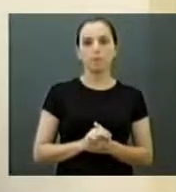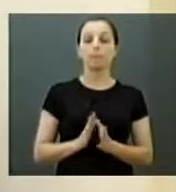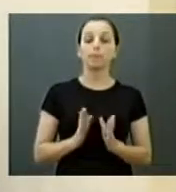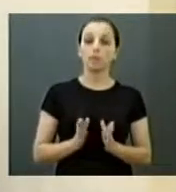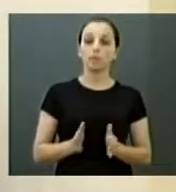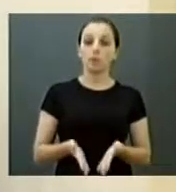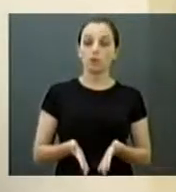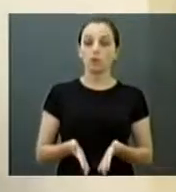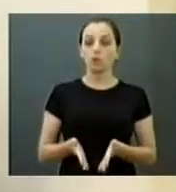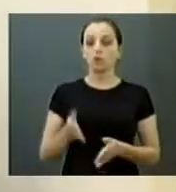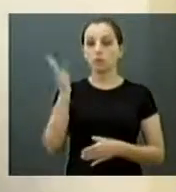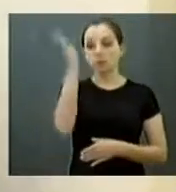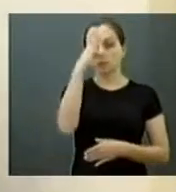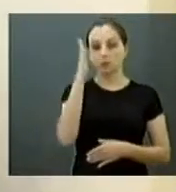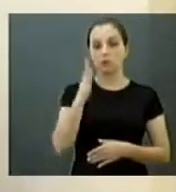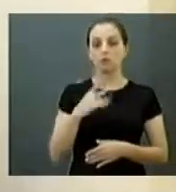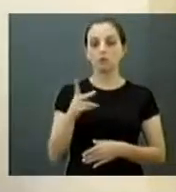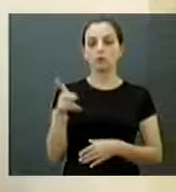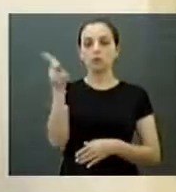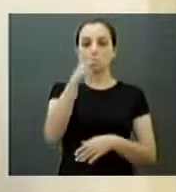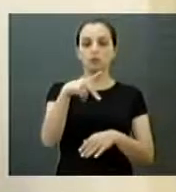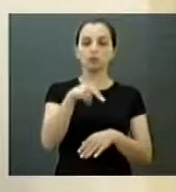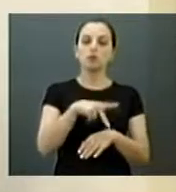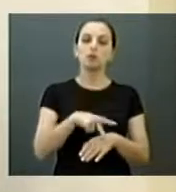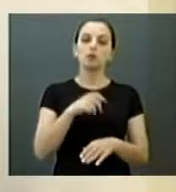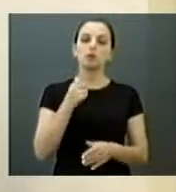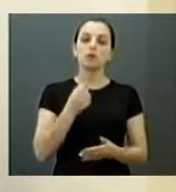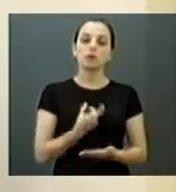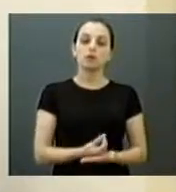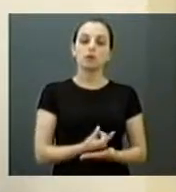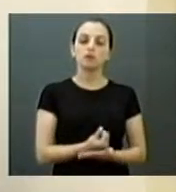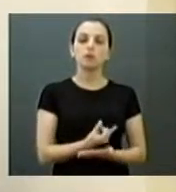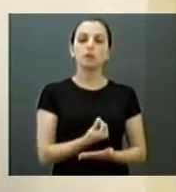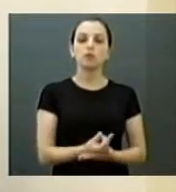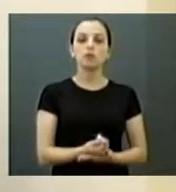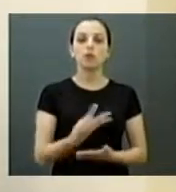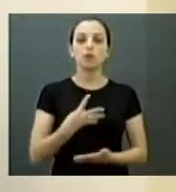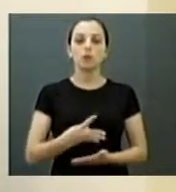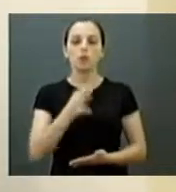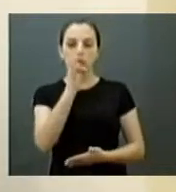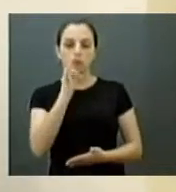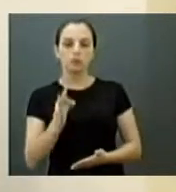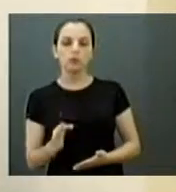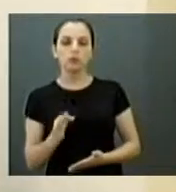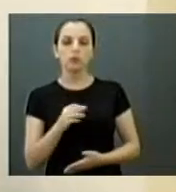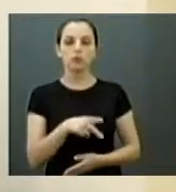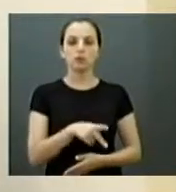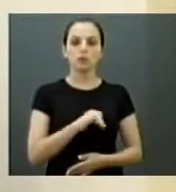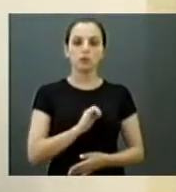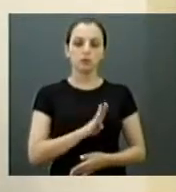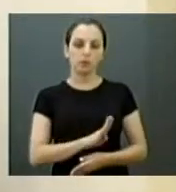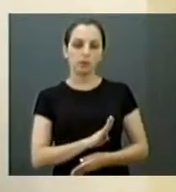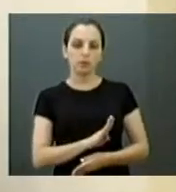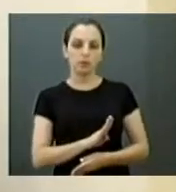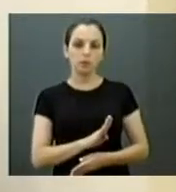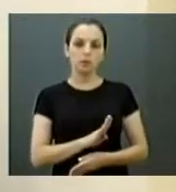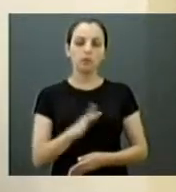hoje, o Brasil é um país que investe em torno de 4% do seu PIB em saúde.